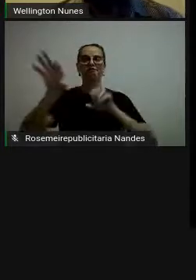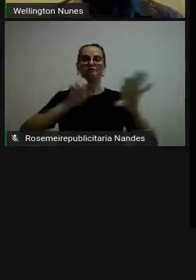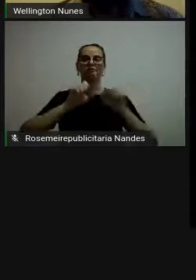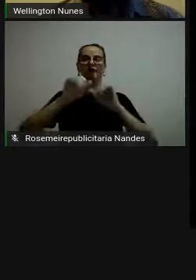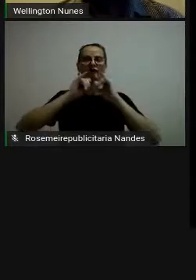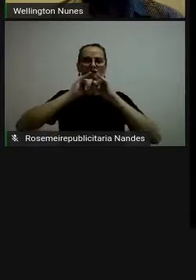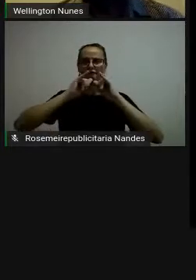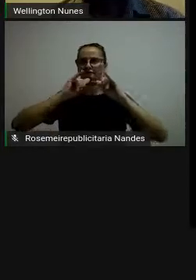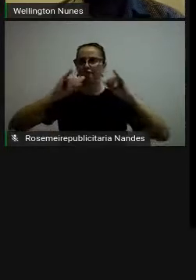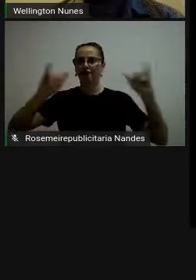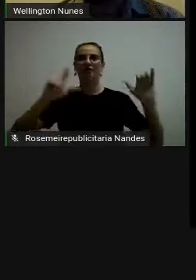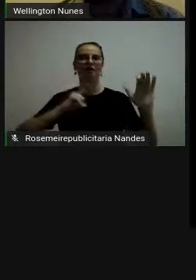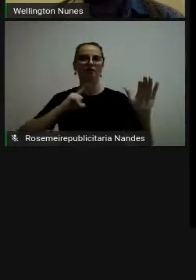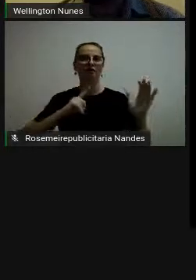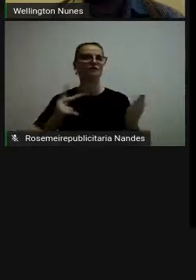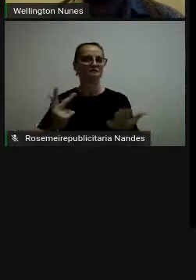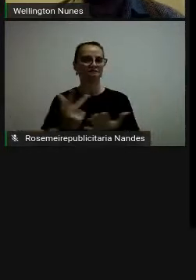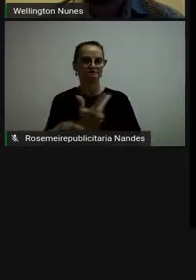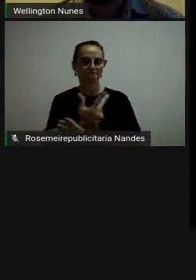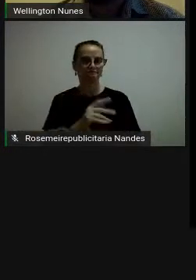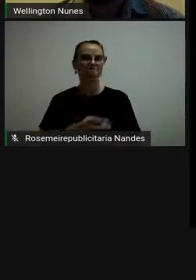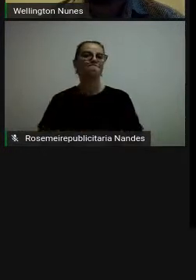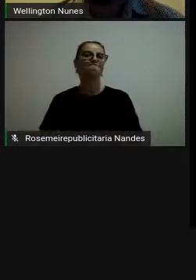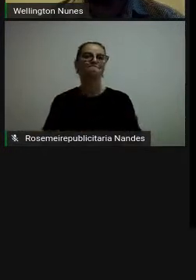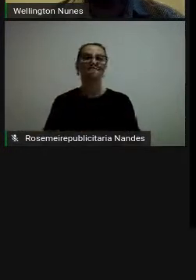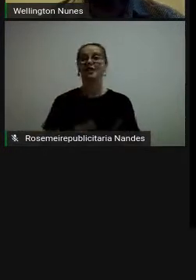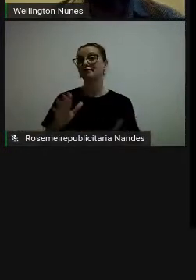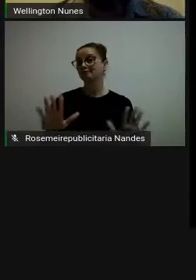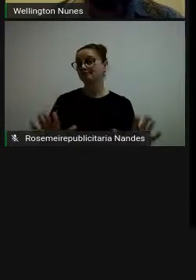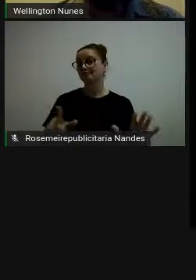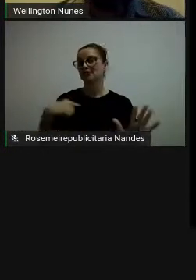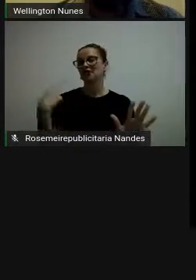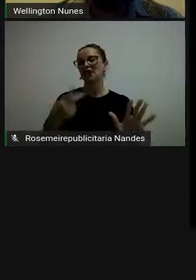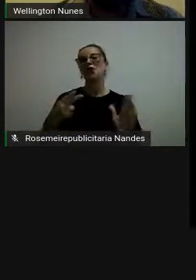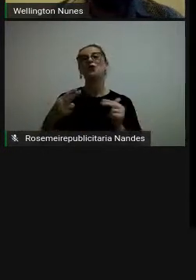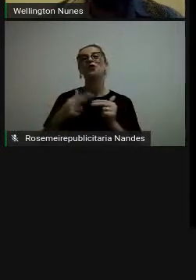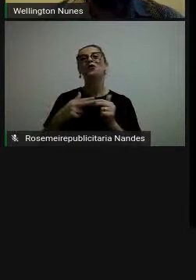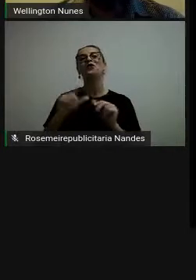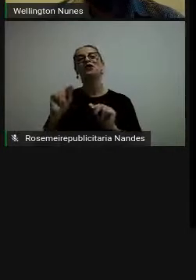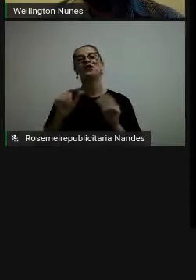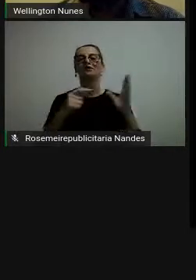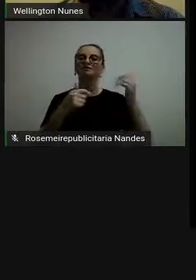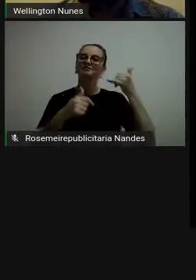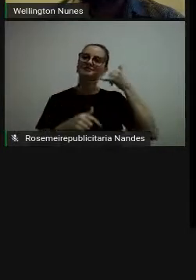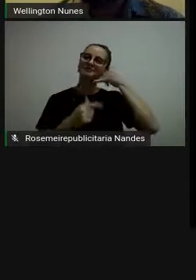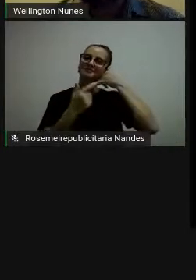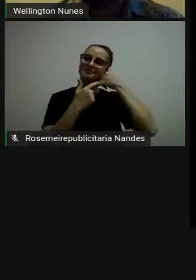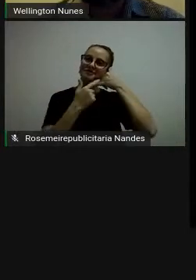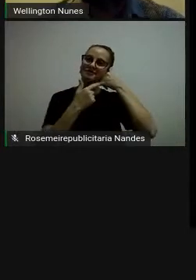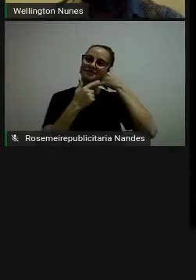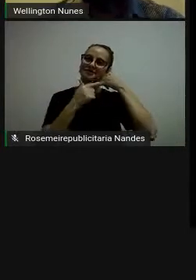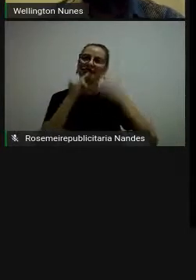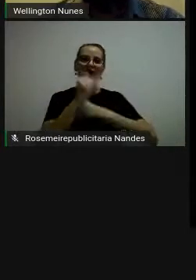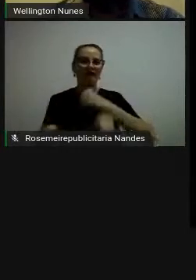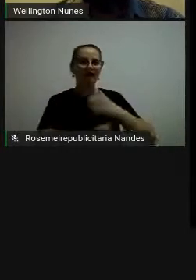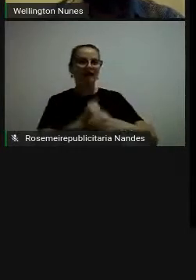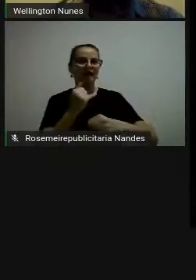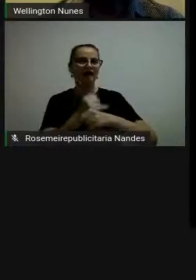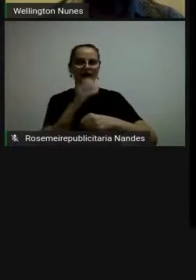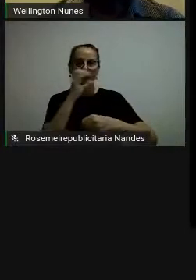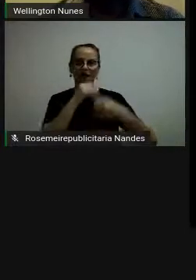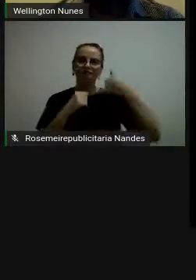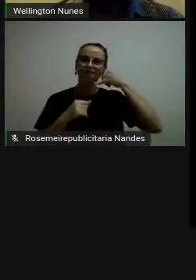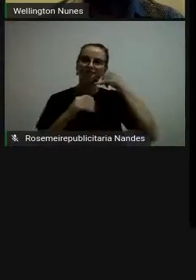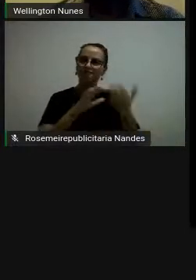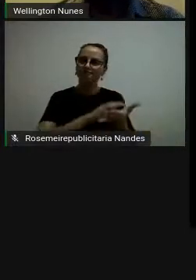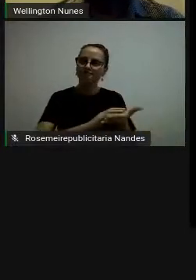Nós temos aí, na palma da nossa mão, um smartphone, acesso à internet de alta velocidade.